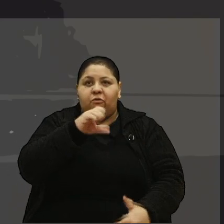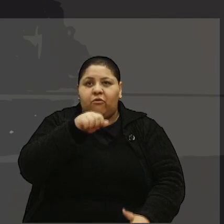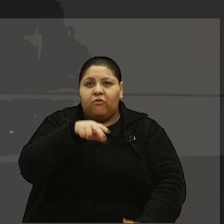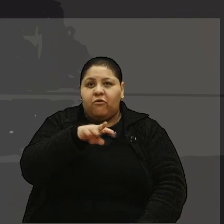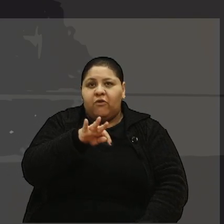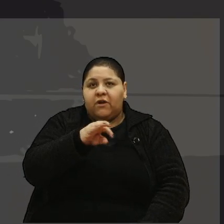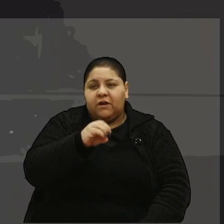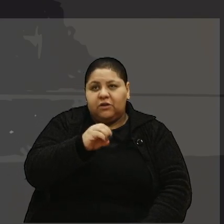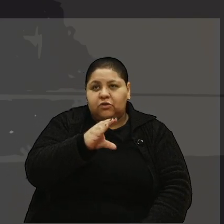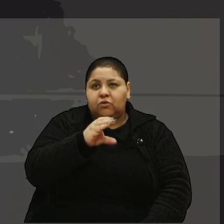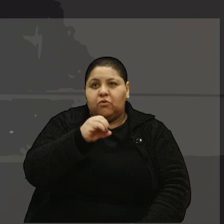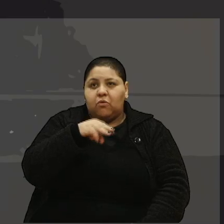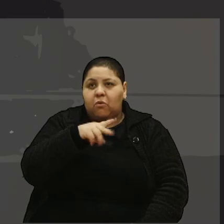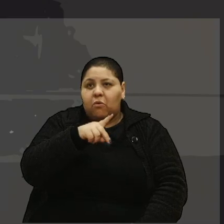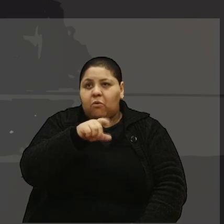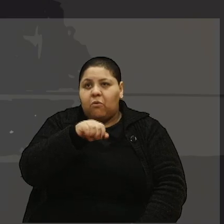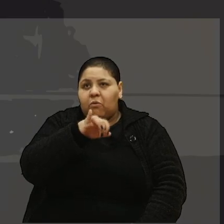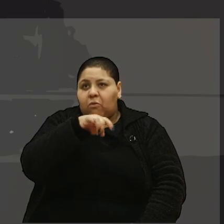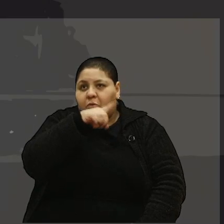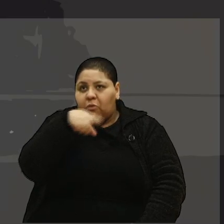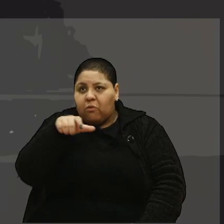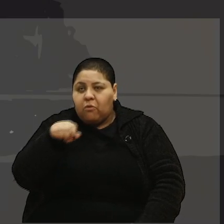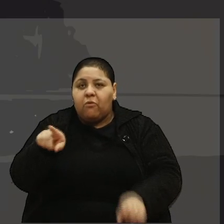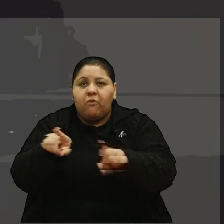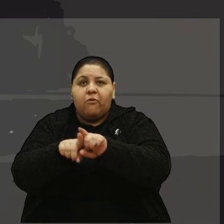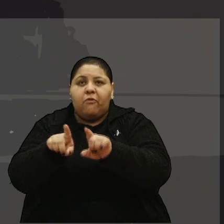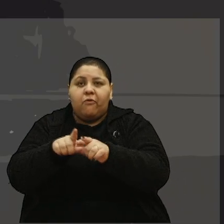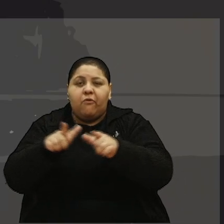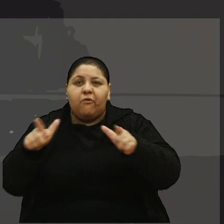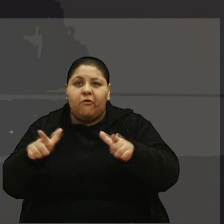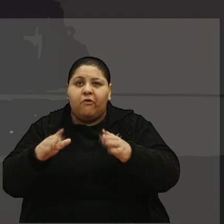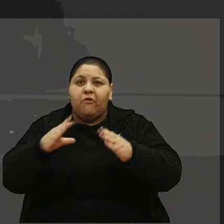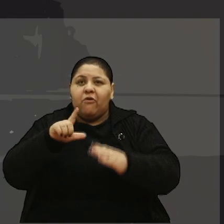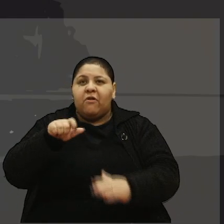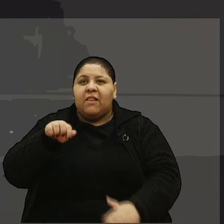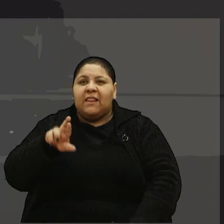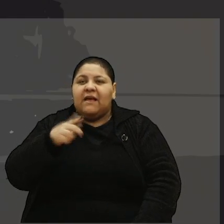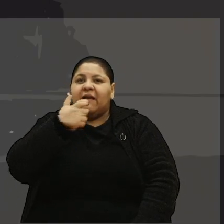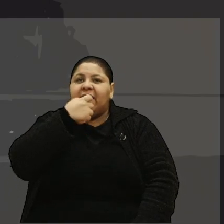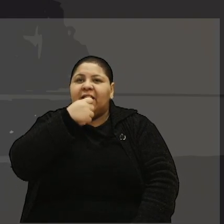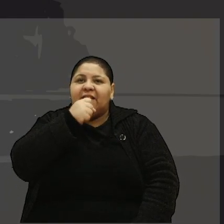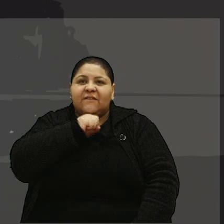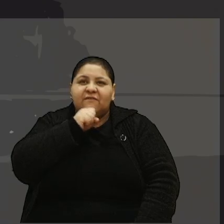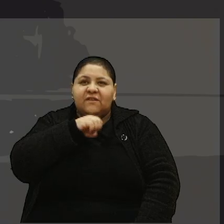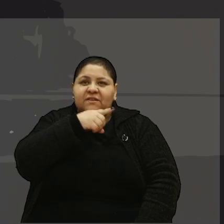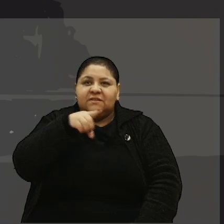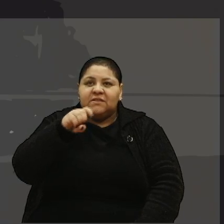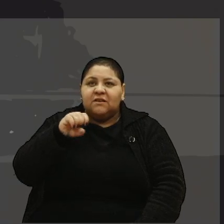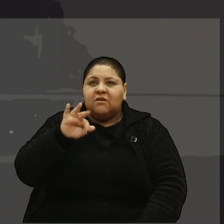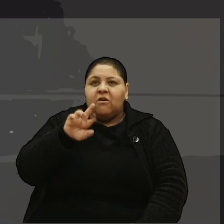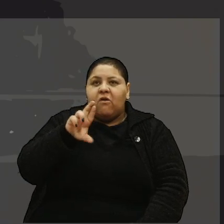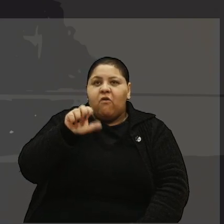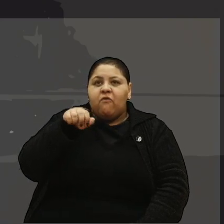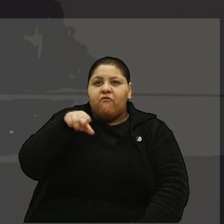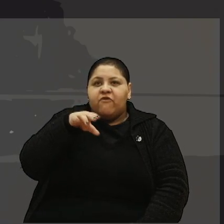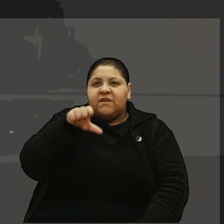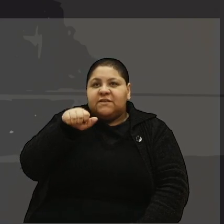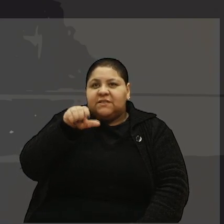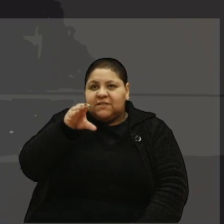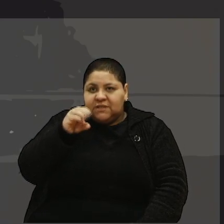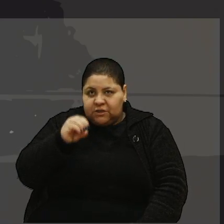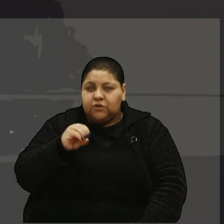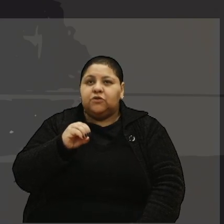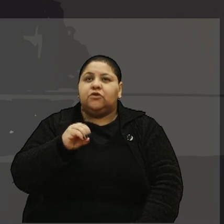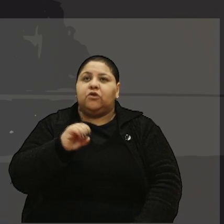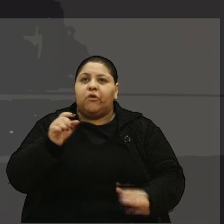Frei Salvador e as obras da ampliação do Lar da Velhice São Francisco de Assis. São 2